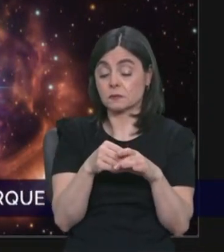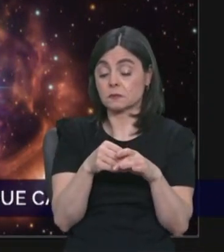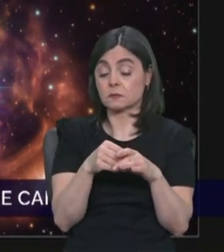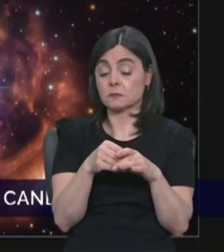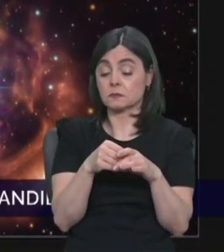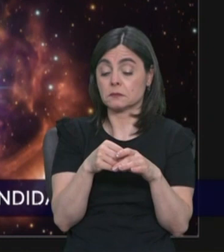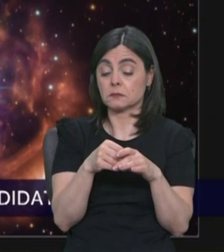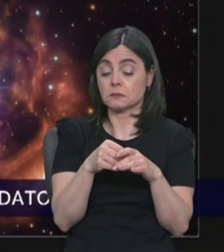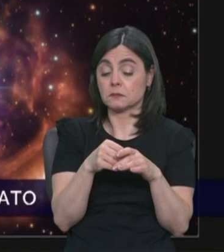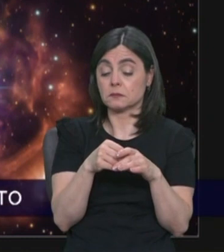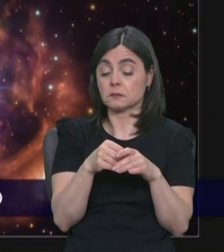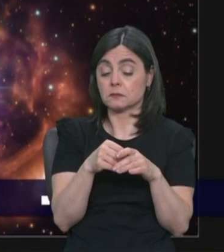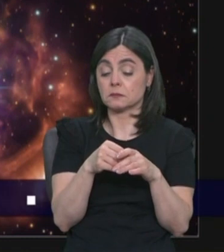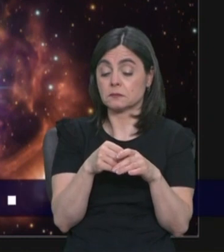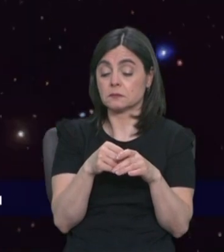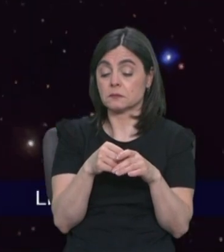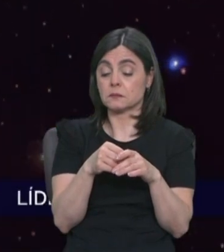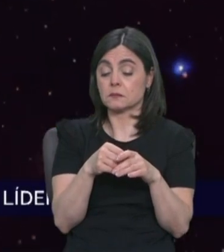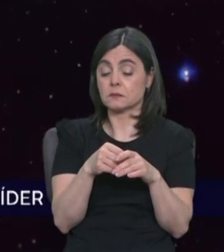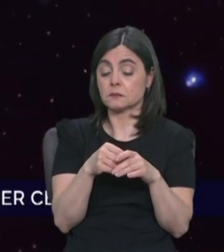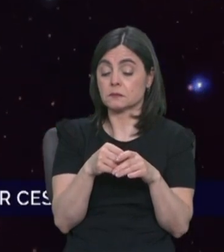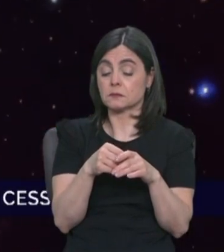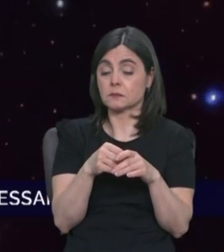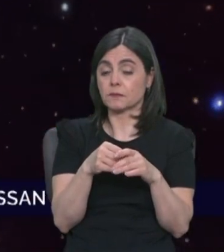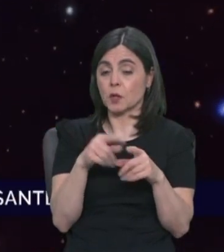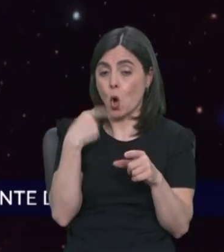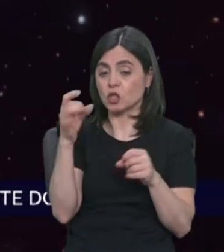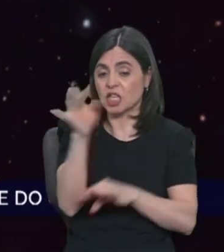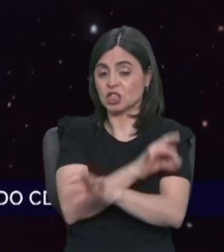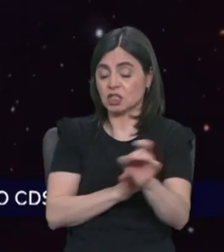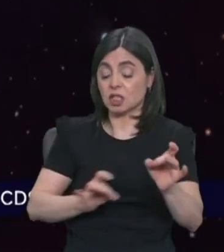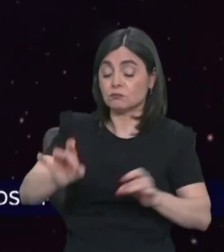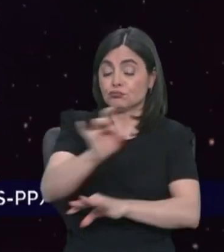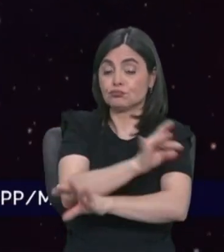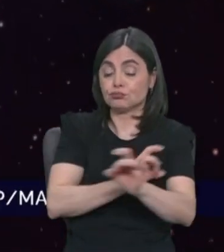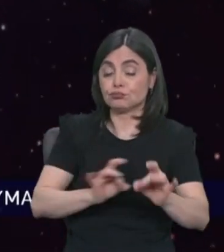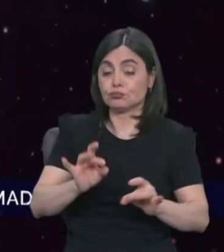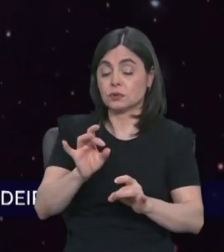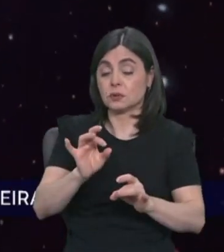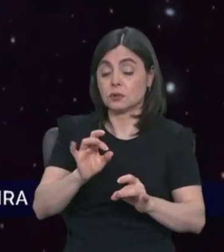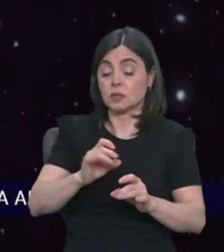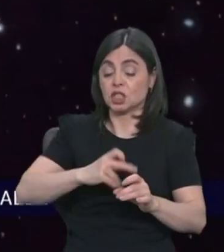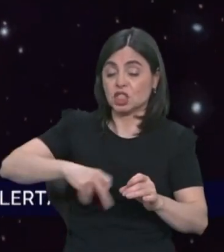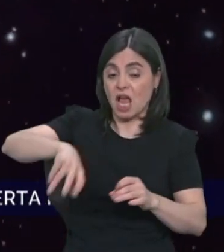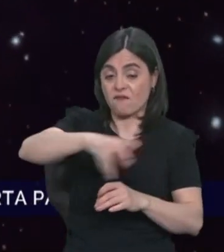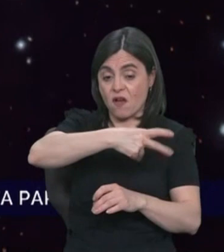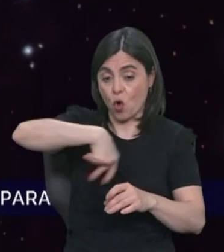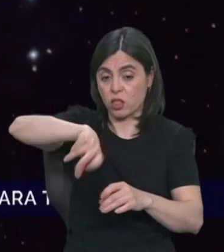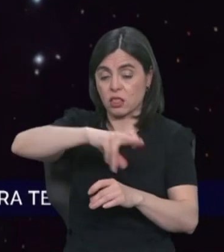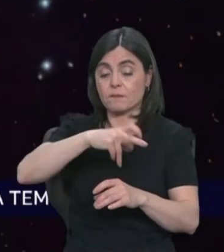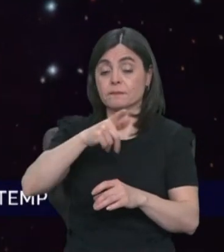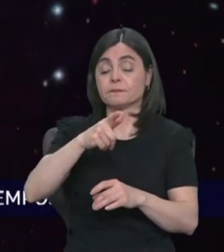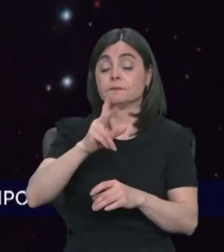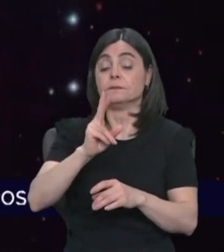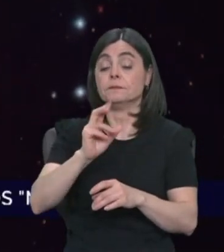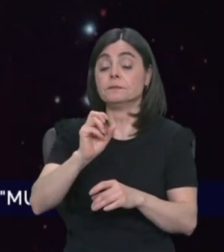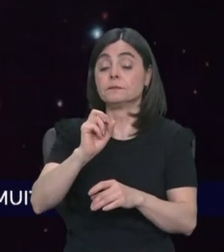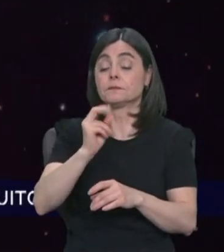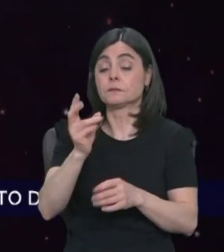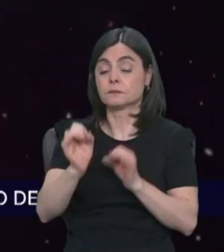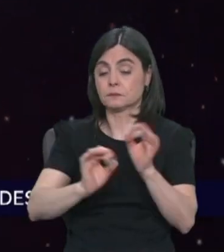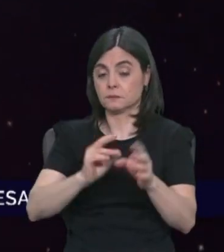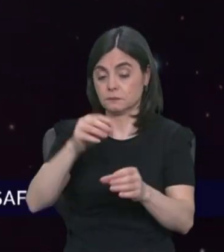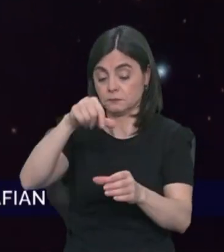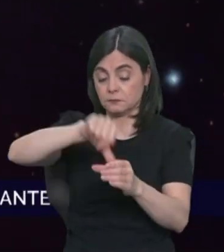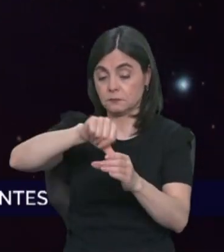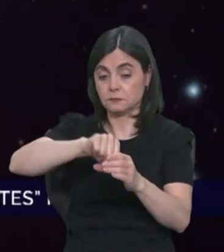uma distância mais considerável, uma outra estrela girava à volta destas duas. E então dizem os astrónomos que estas duas estrelas mais